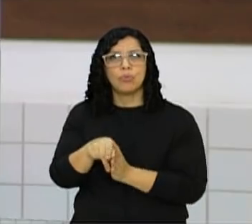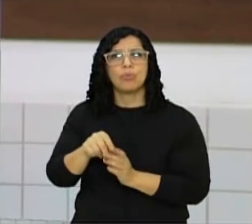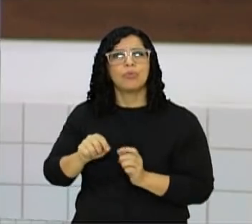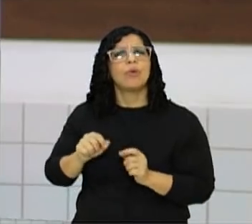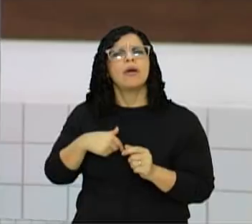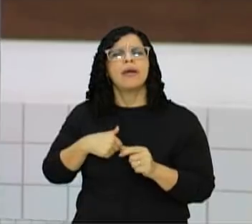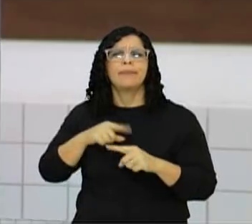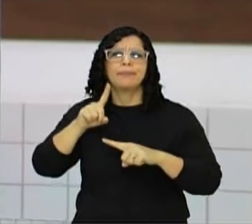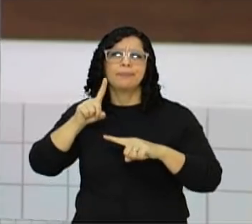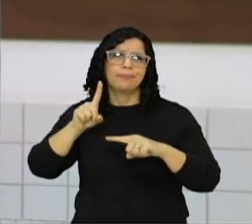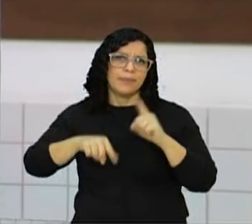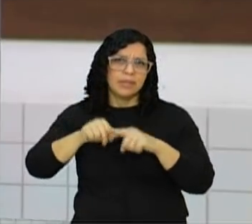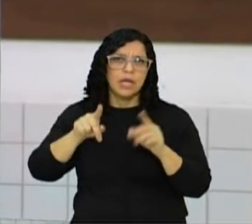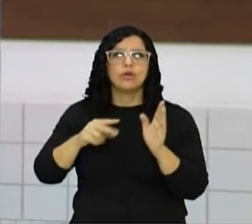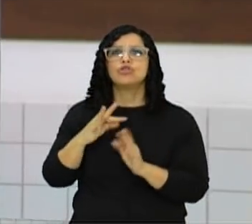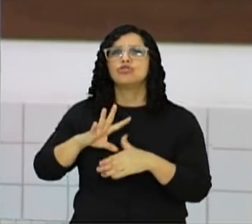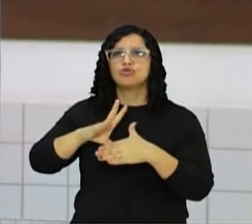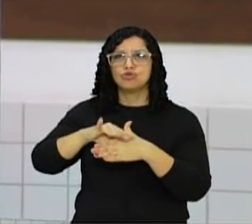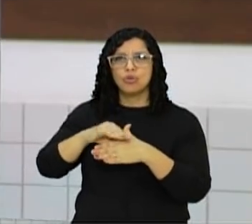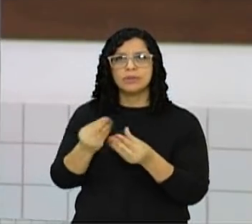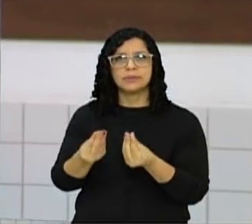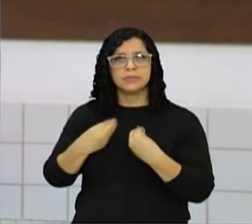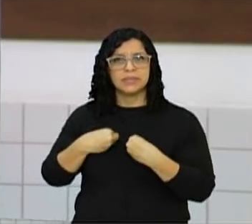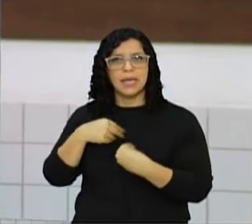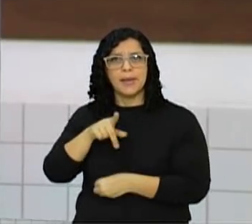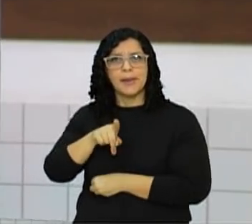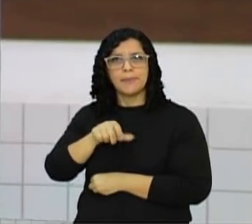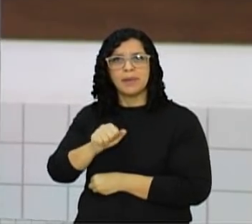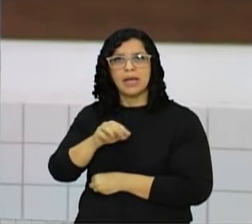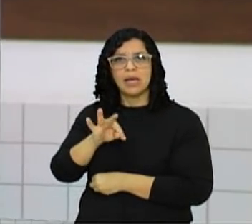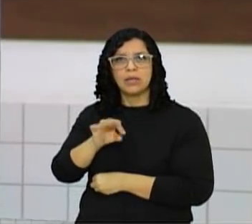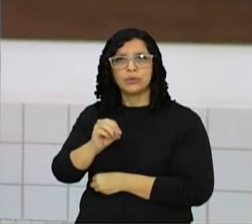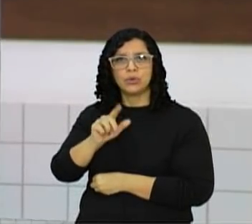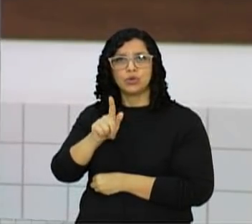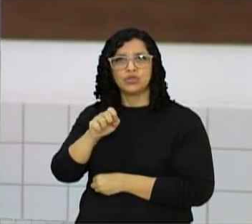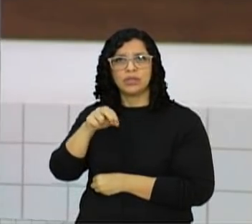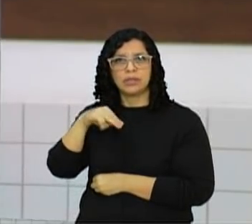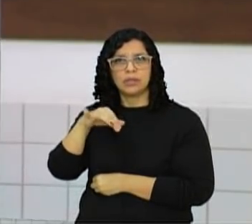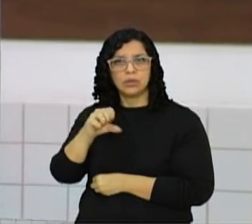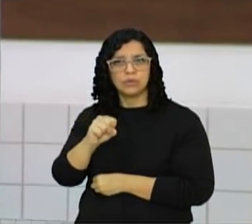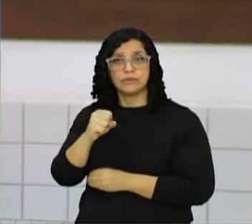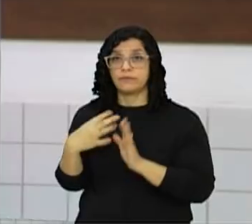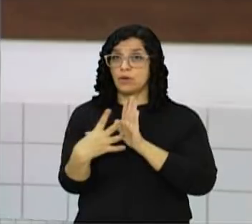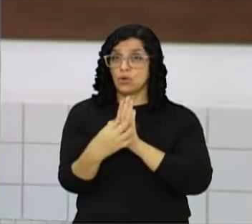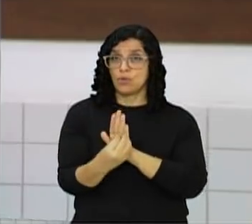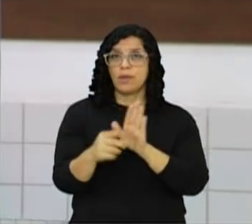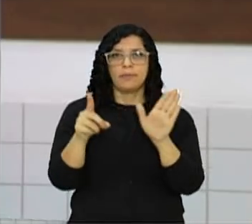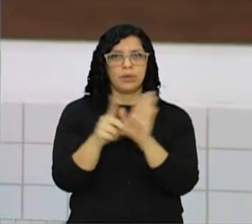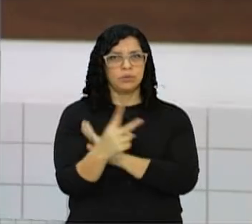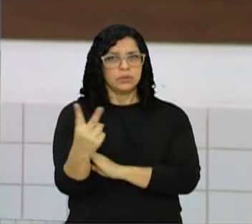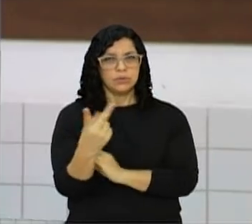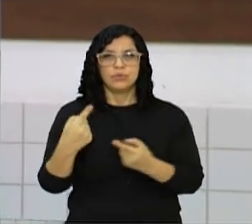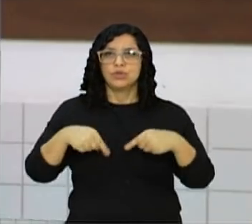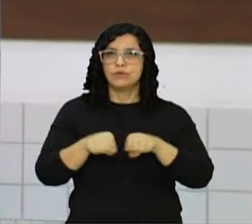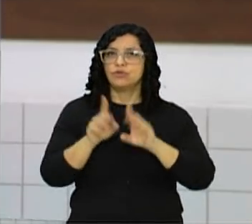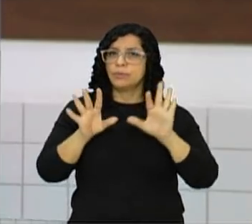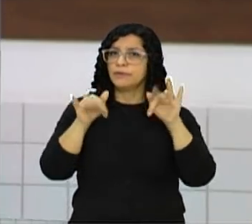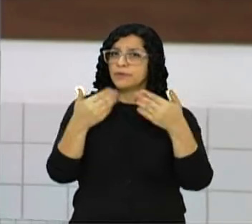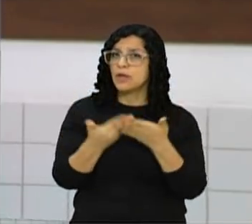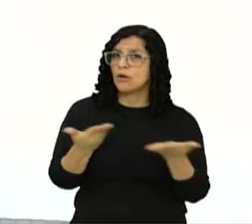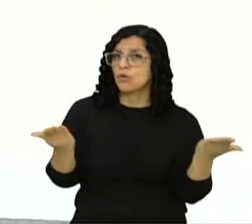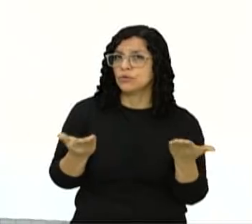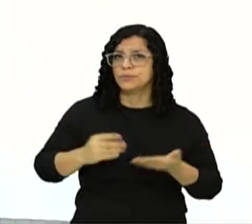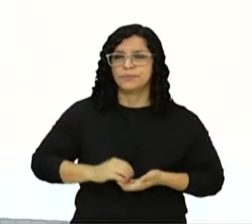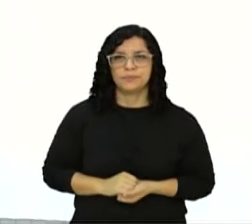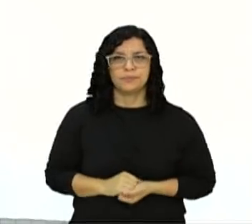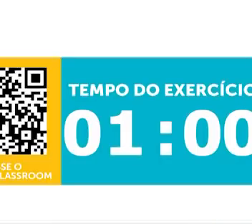que vão causar doenças, agentes patogênicos. Eu vou dar um tempinho para vocês copiarem essa segunda pergunta e eu volto para encerrar nossa aula de